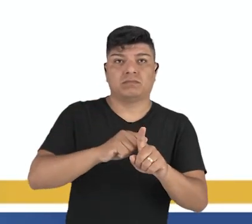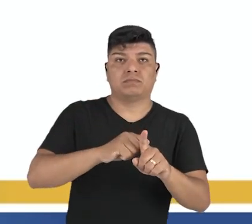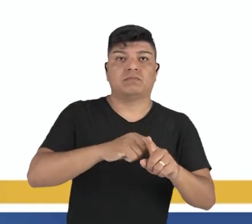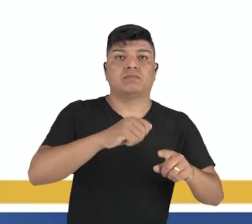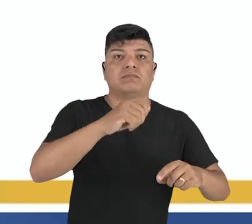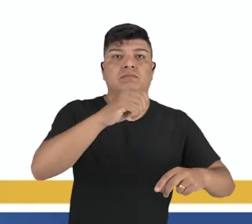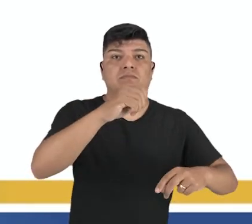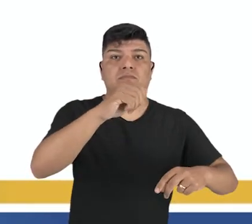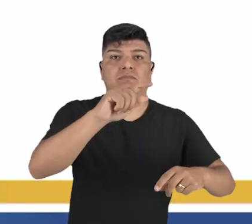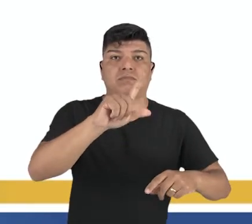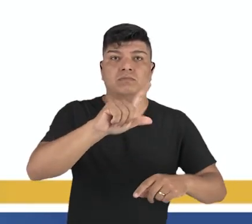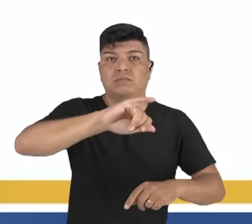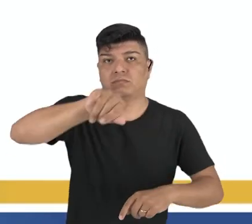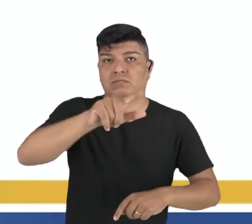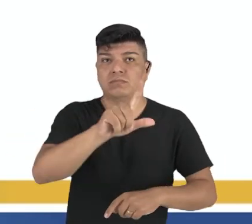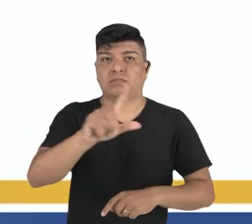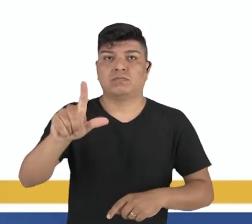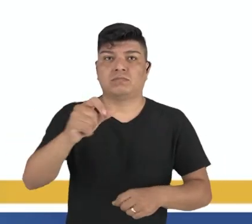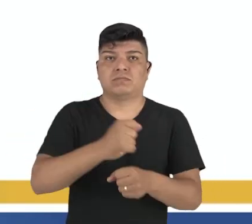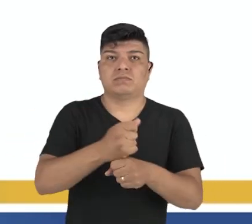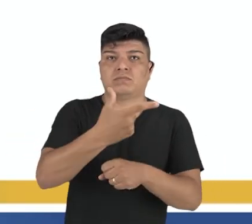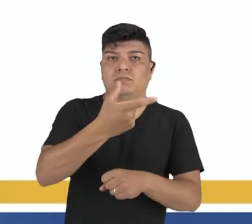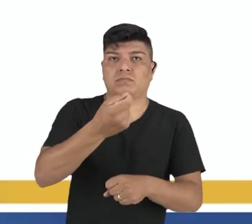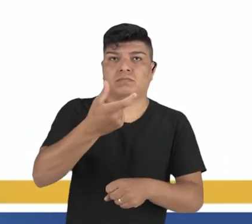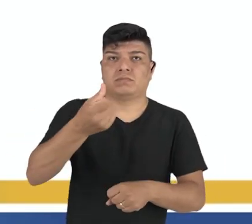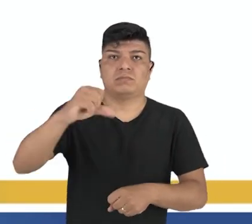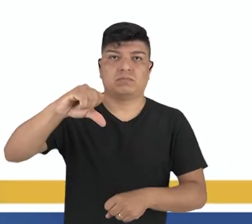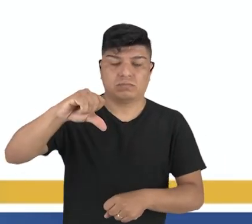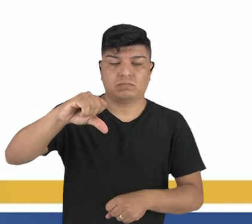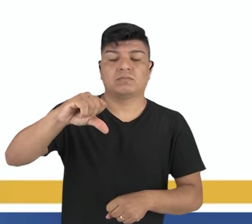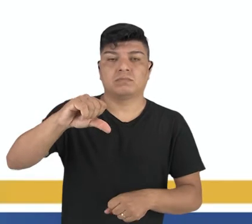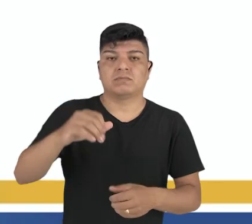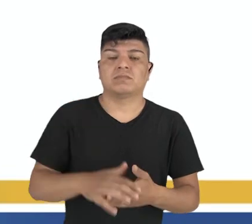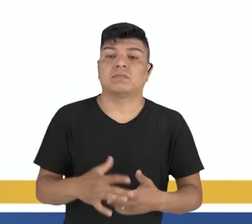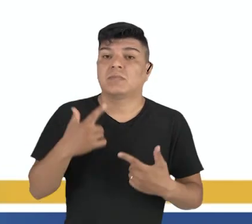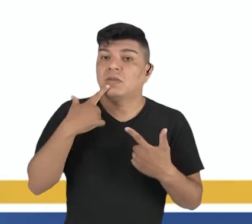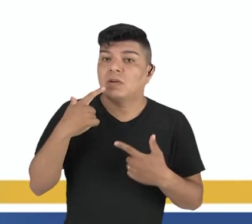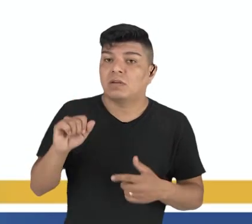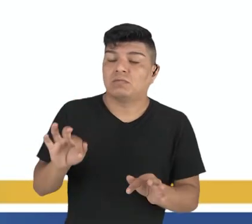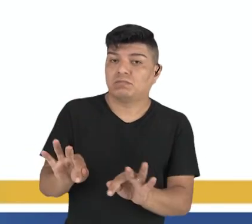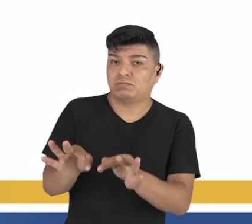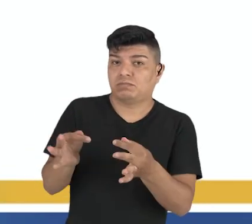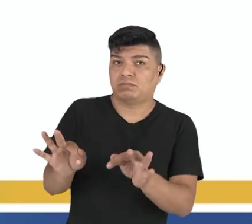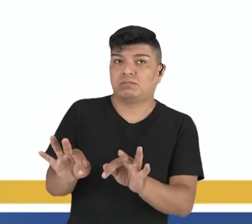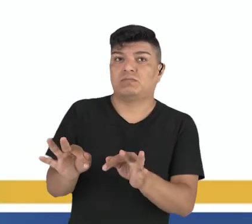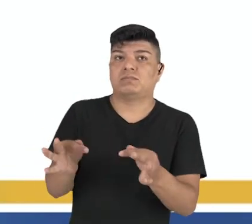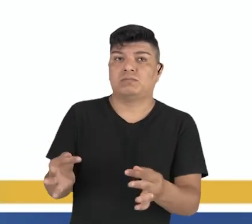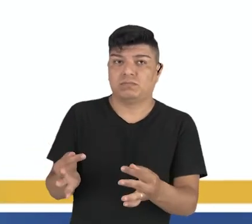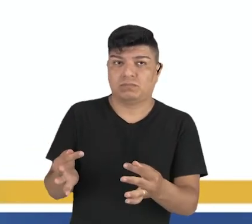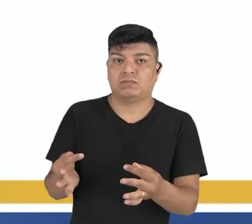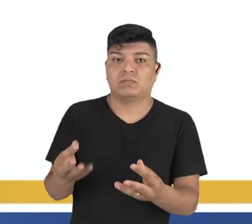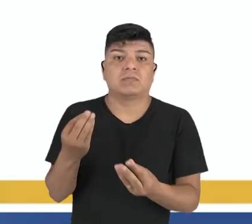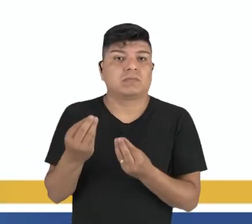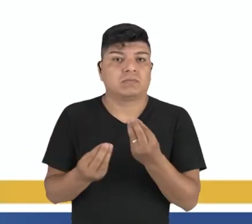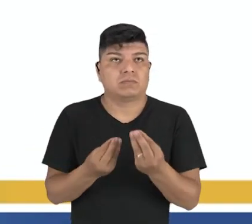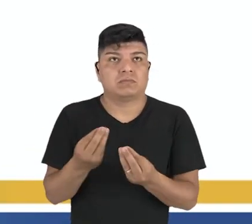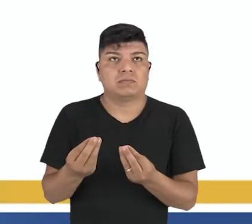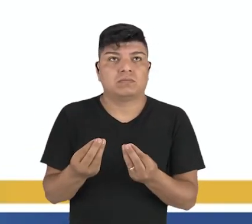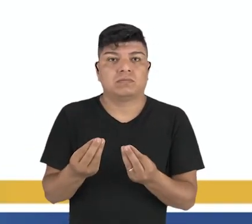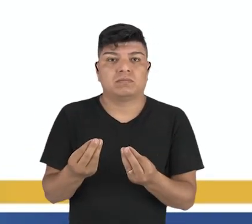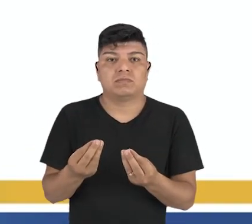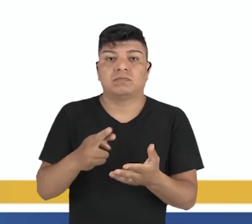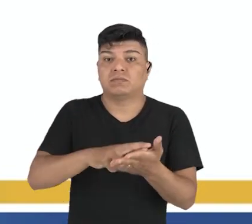uma informação importante sobre a onça, mas uma linguagem simples. E da onde nós tiramos?